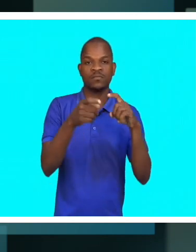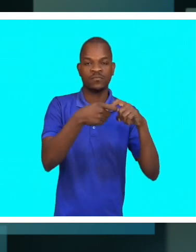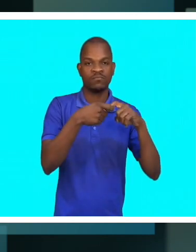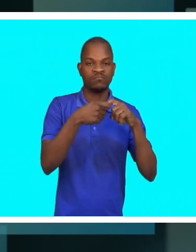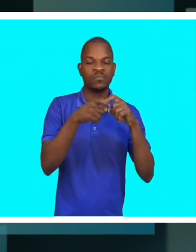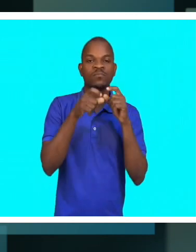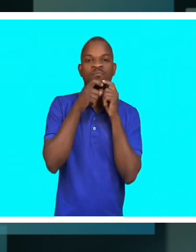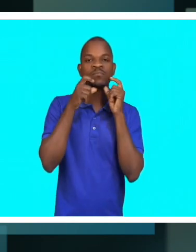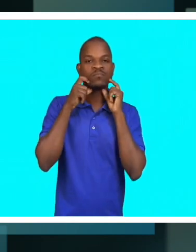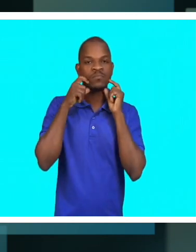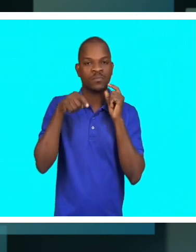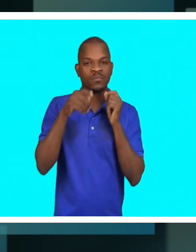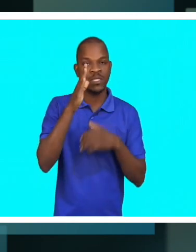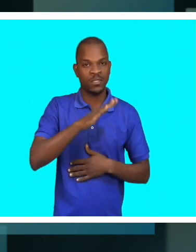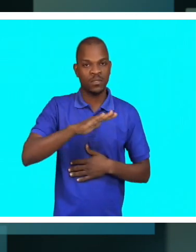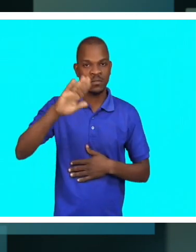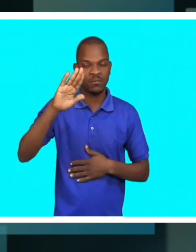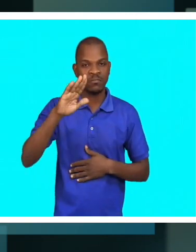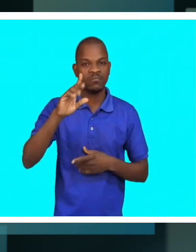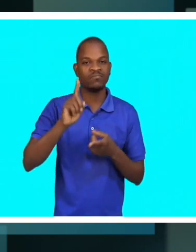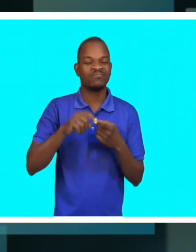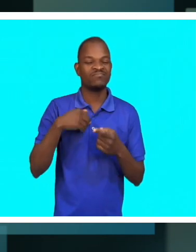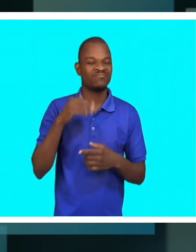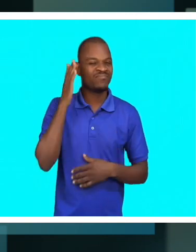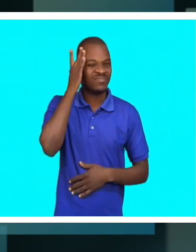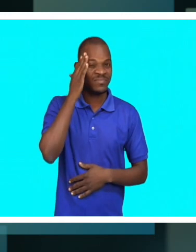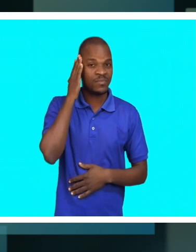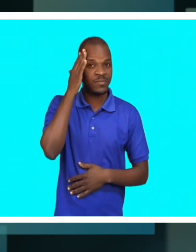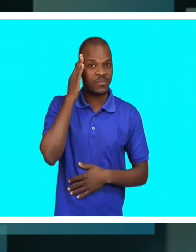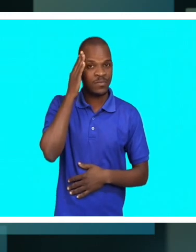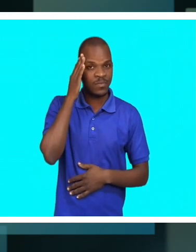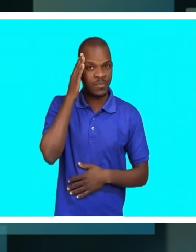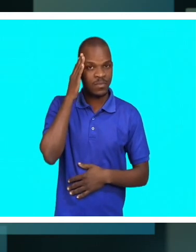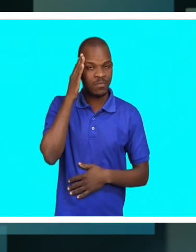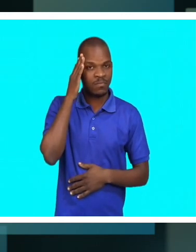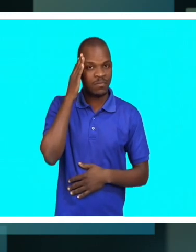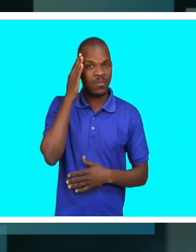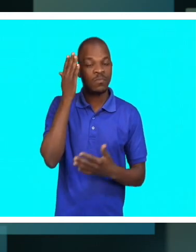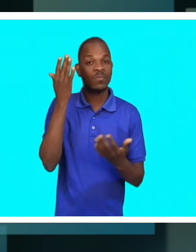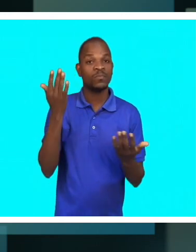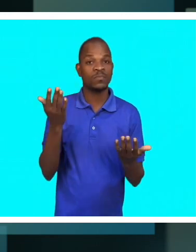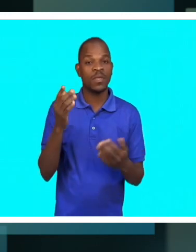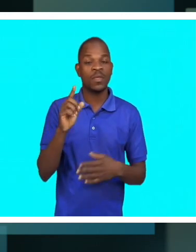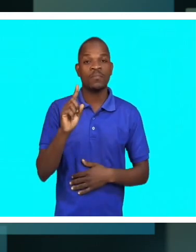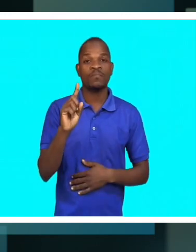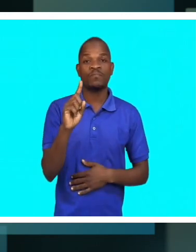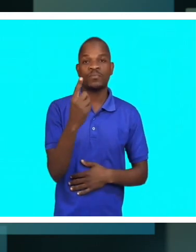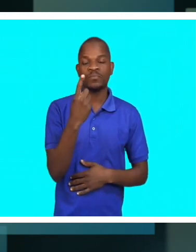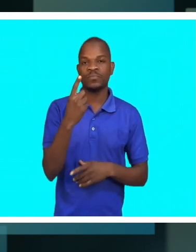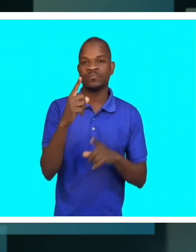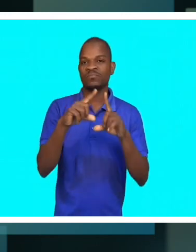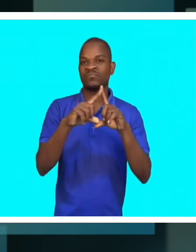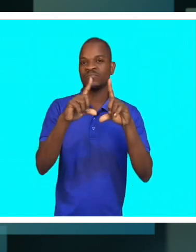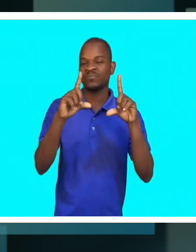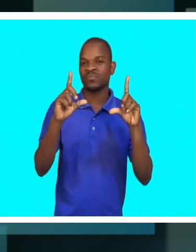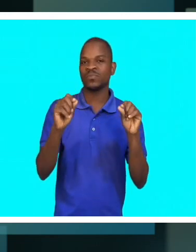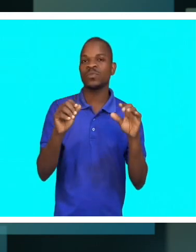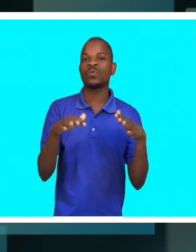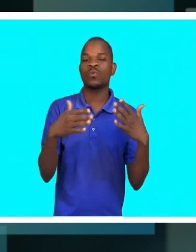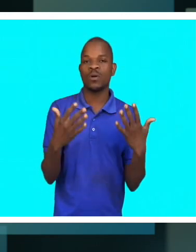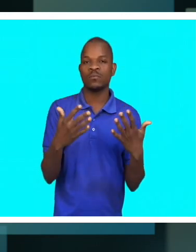famílias em todo o território nacional, em todo o país. Eu penso que a primeira